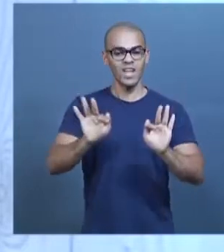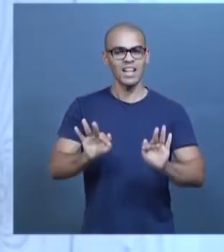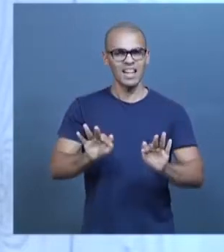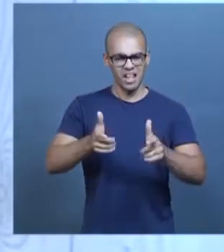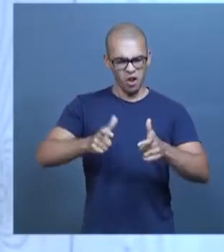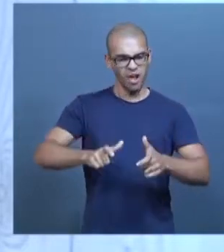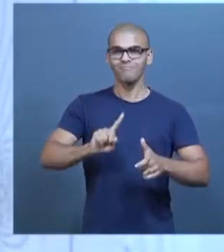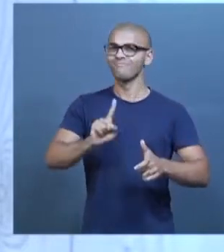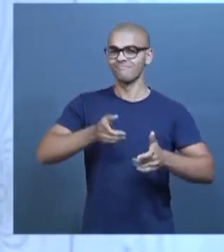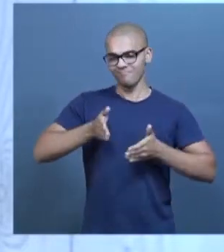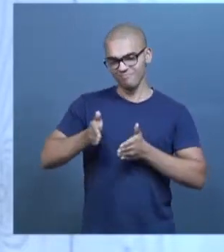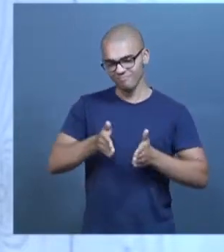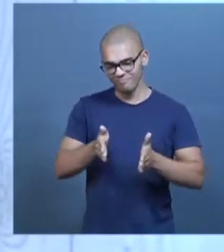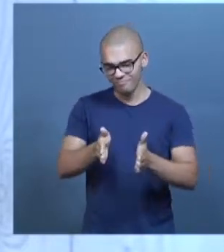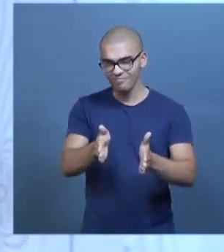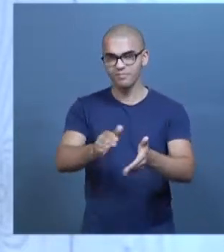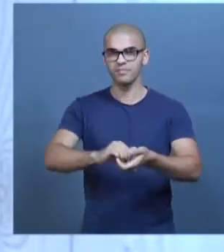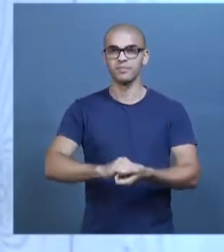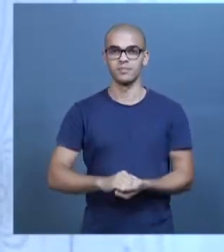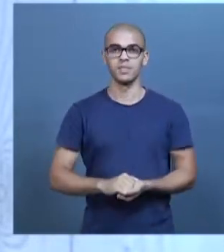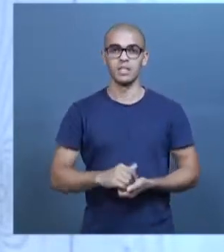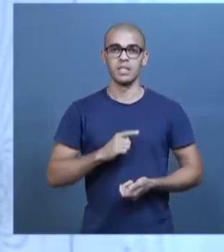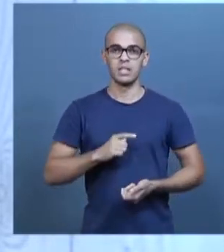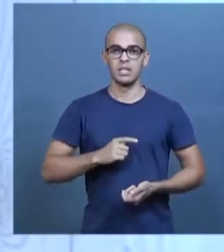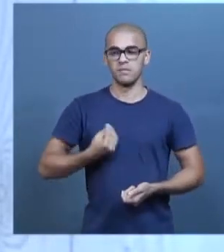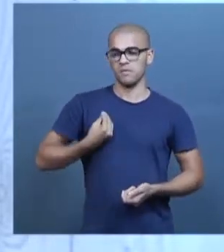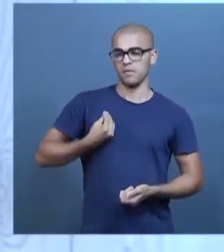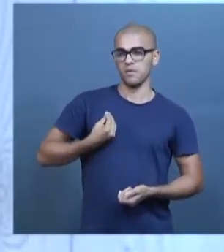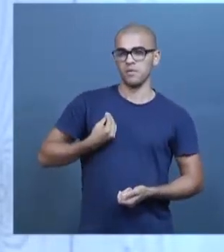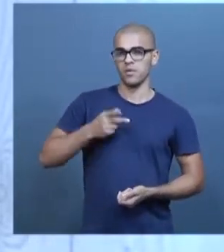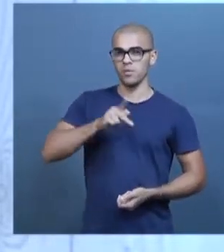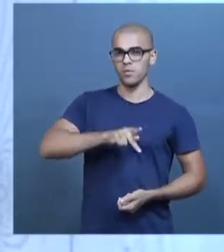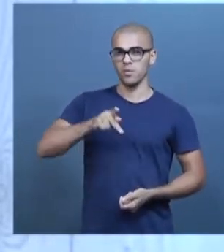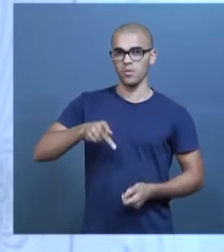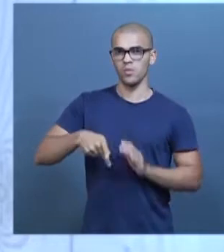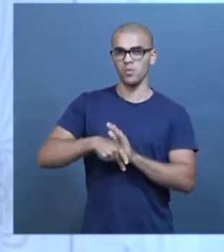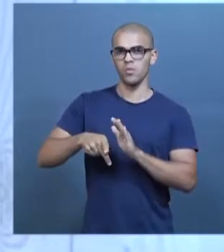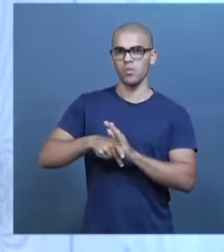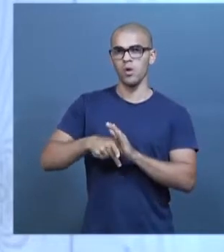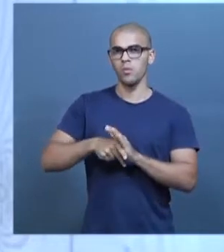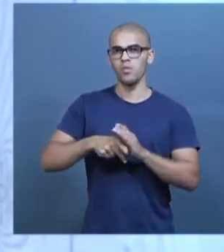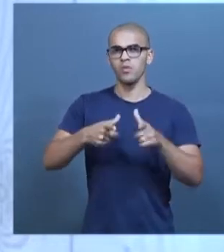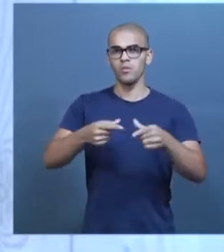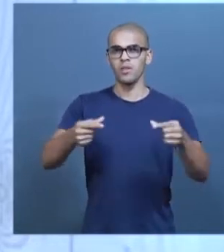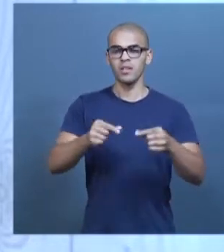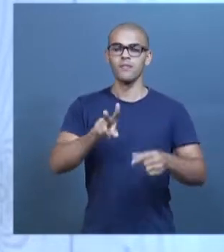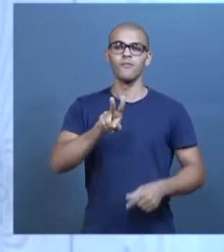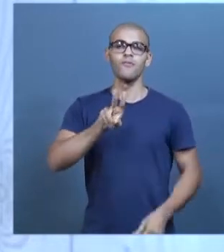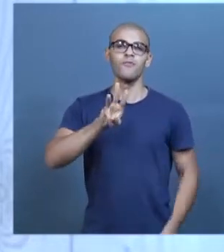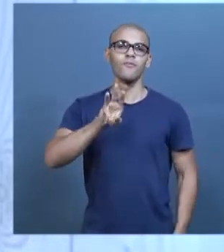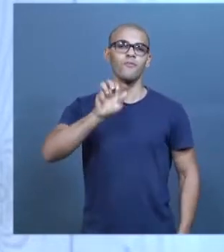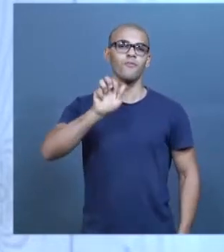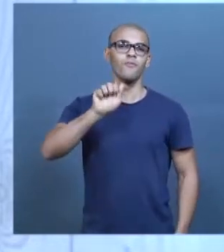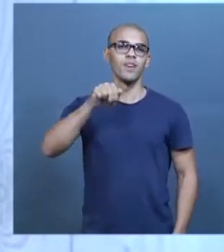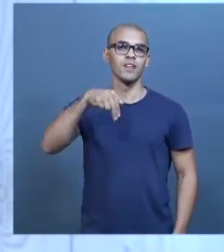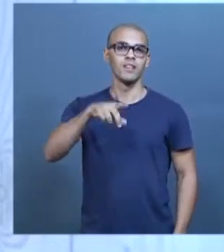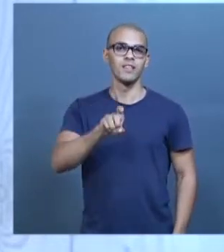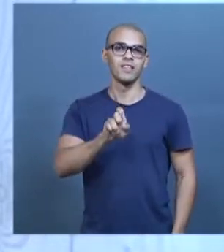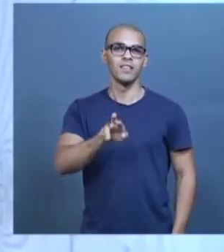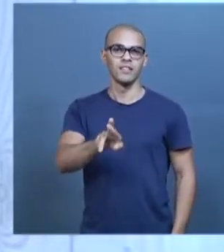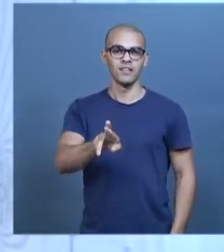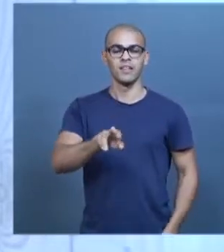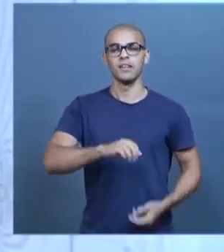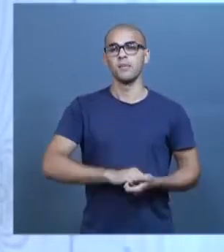um caminho. O evento contou com a presença do professor da Universidade de Brasília, Vander Kleber Ferreira, que ficou conhecido no Brasil